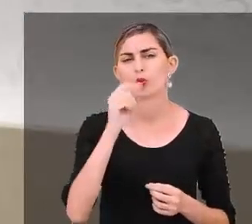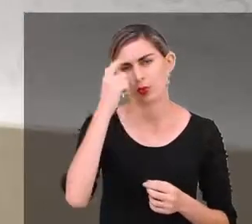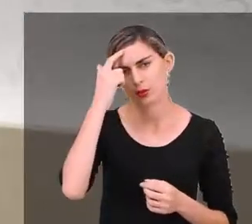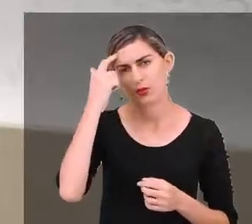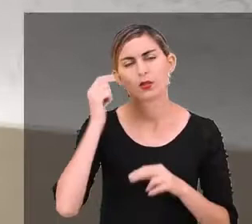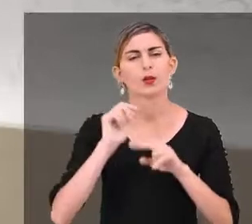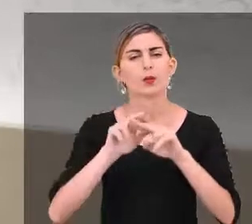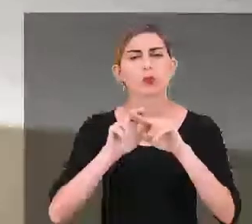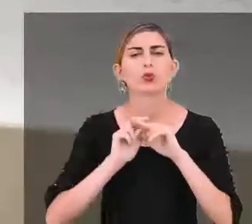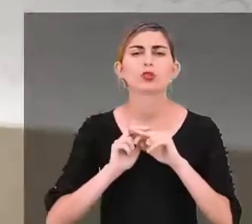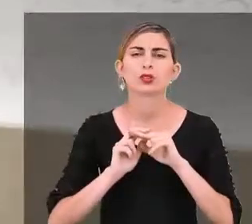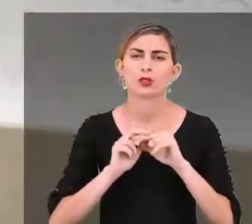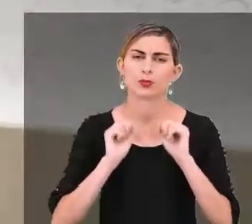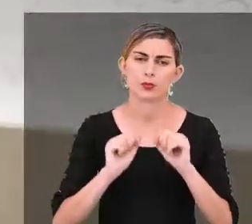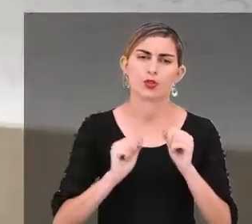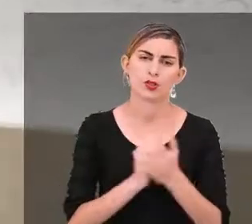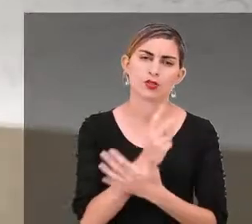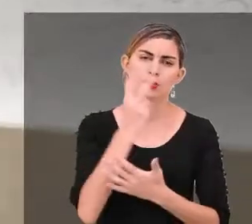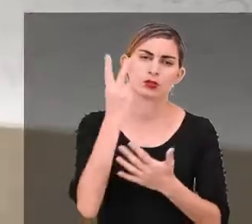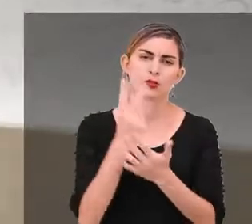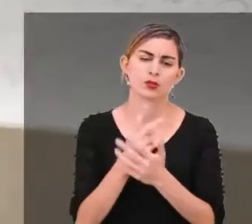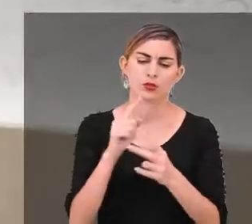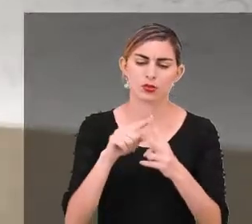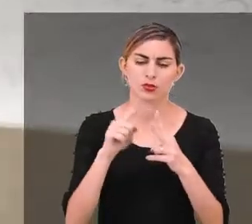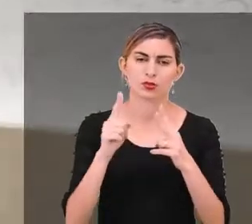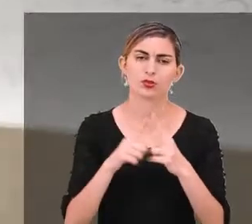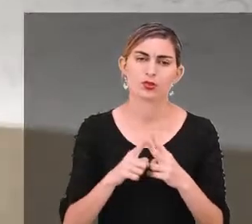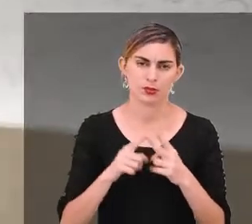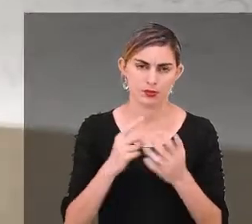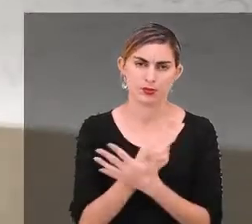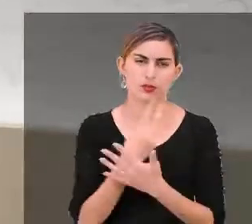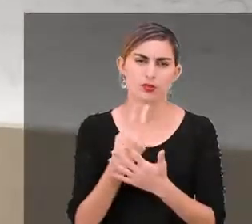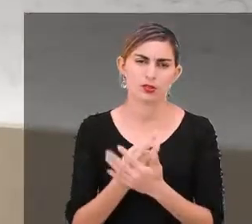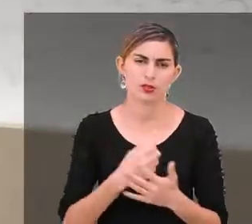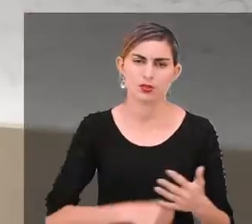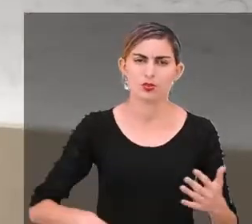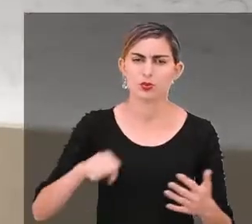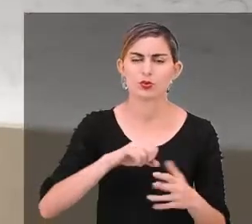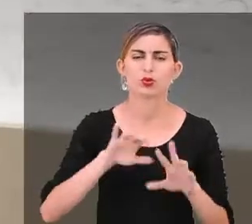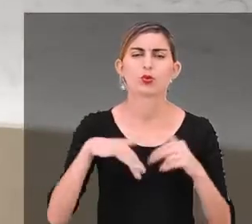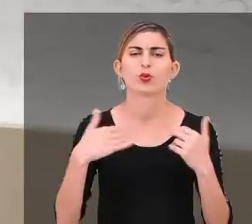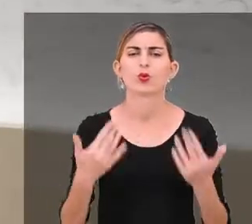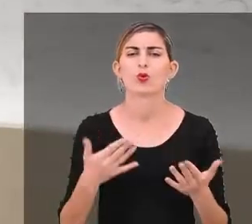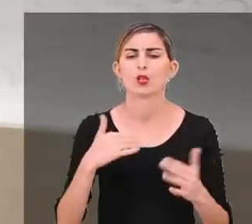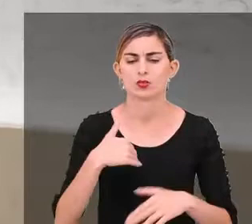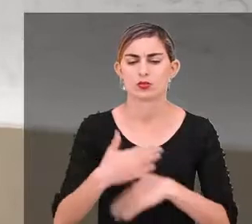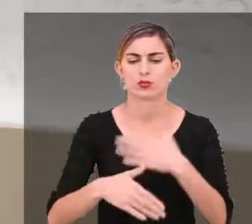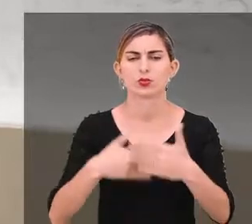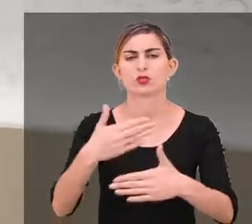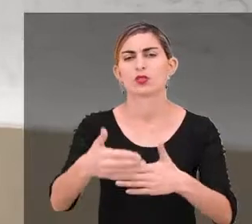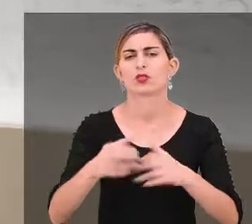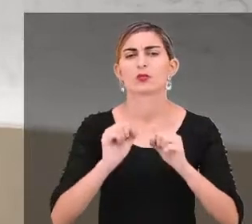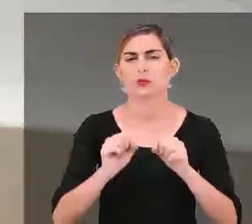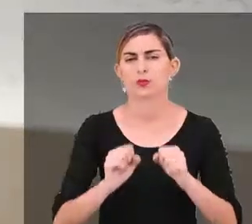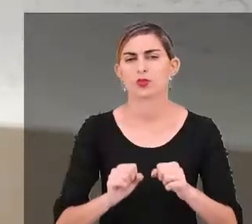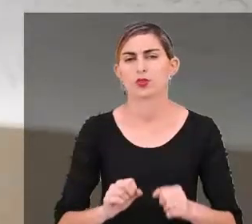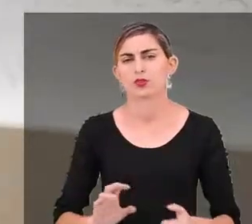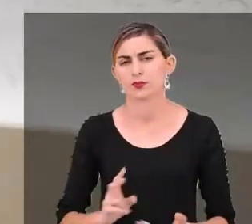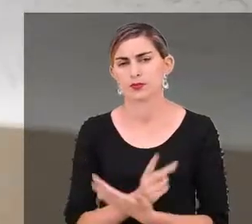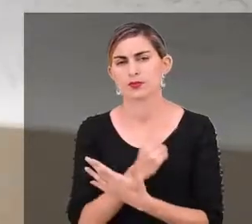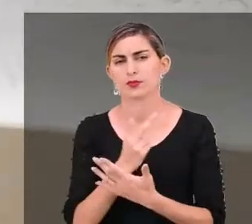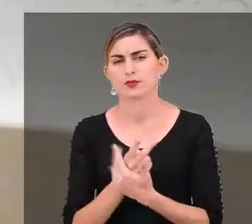O que pode causar essas duas situações ao cozinheiro? Quais as consequências que ele